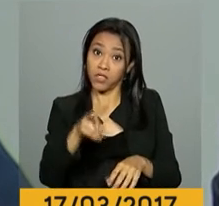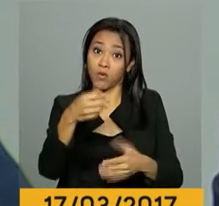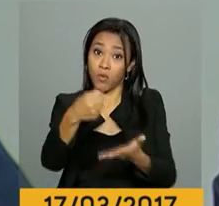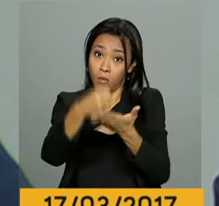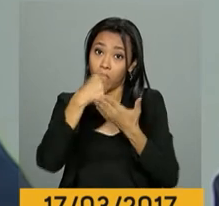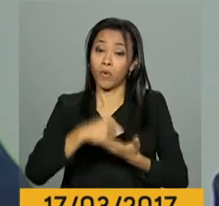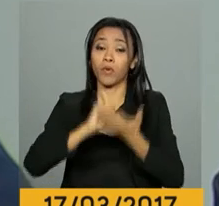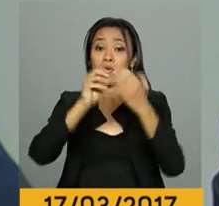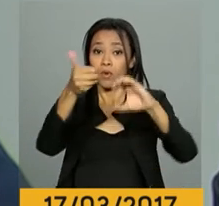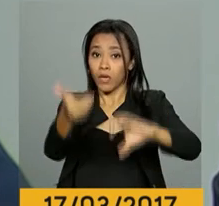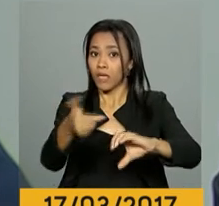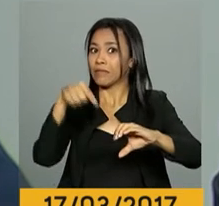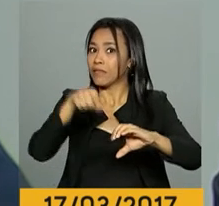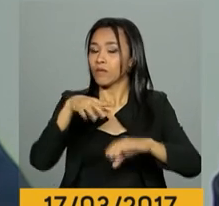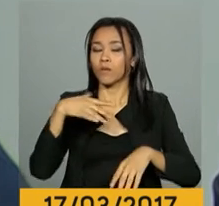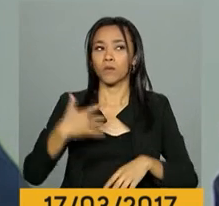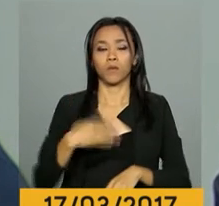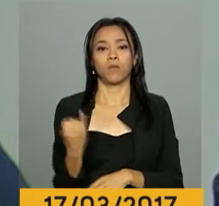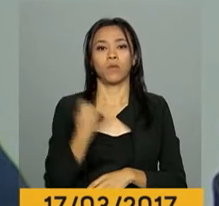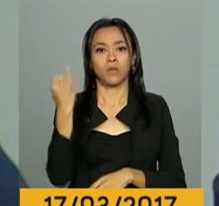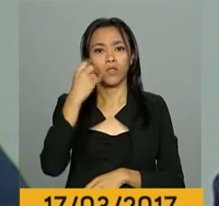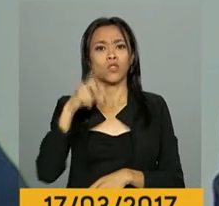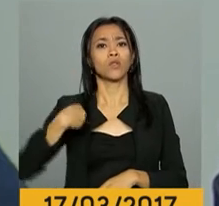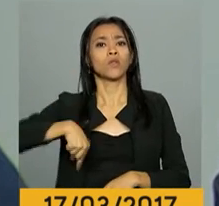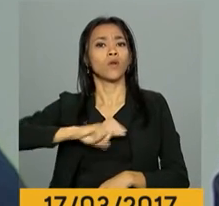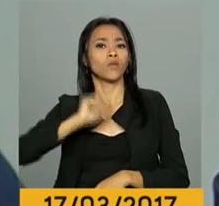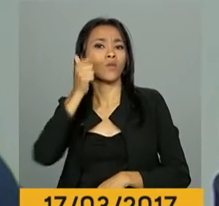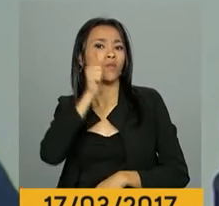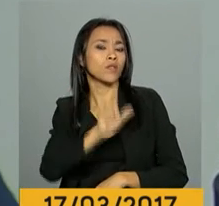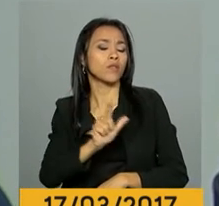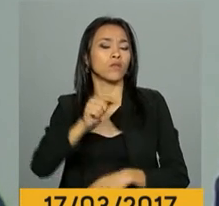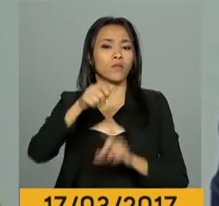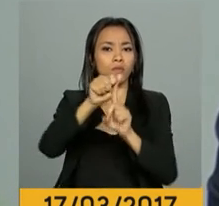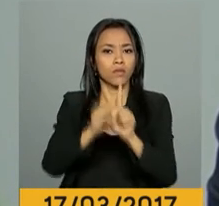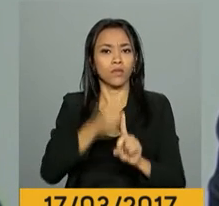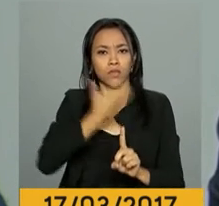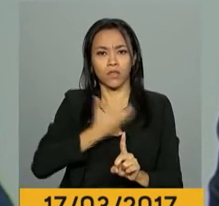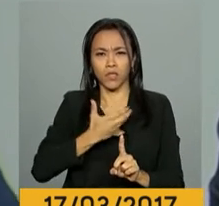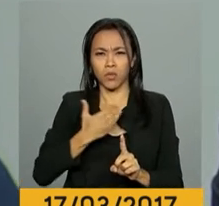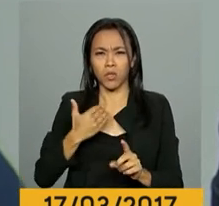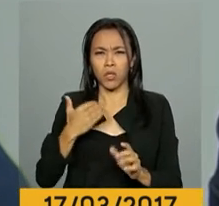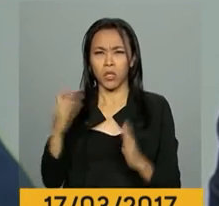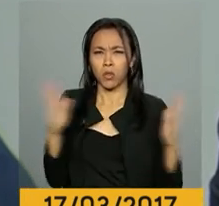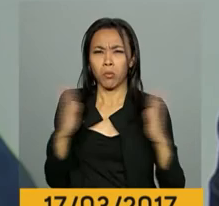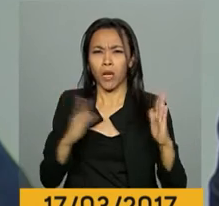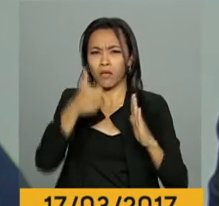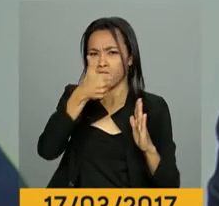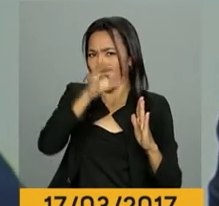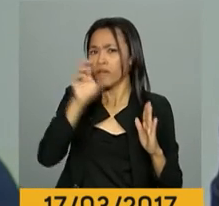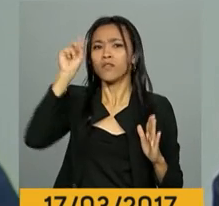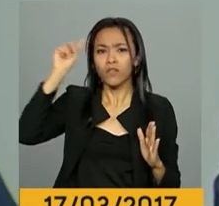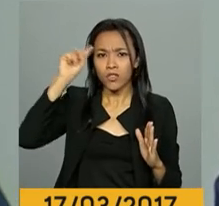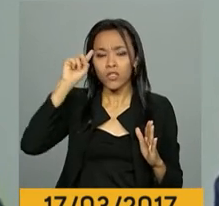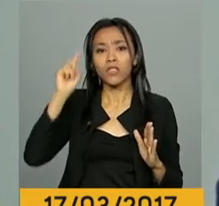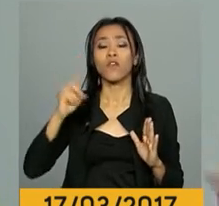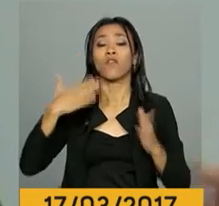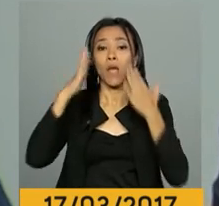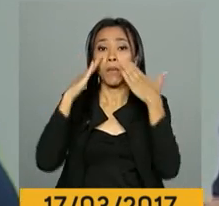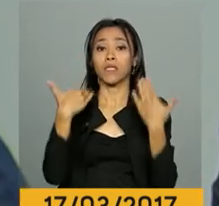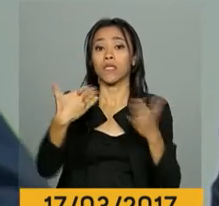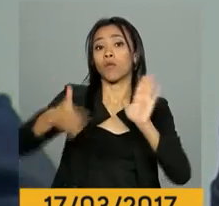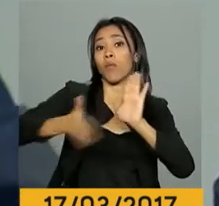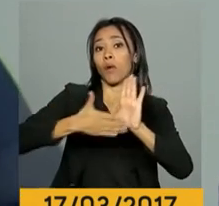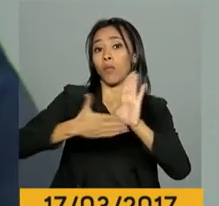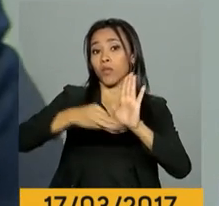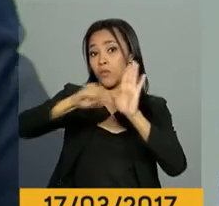importante. Nós conseguimos, no mês de dezembro, em 10 dias, apresentada a proposta de emenda constitucional,